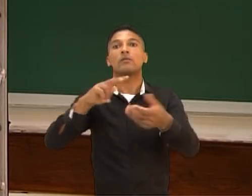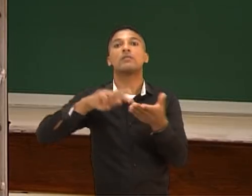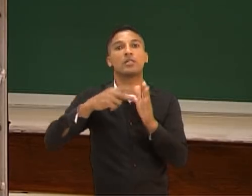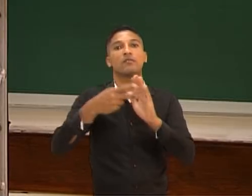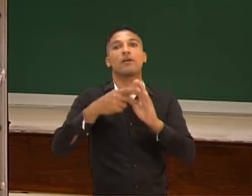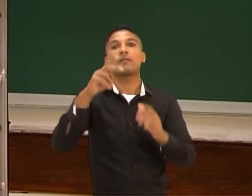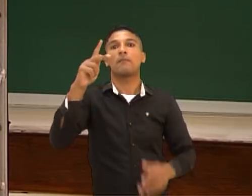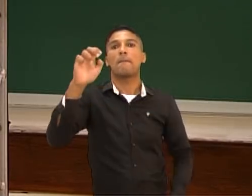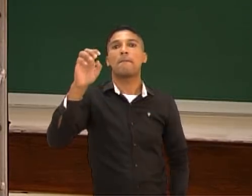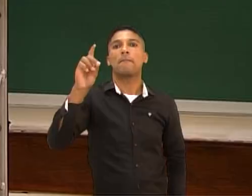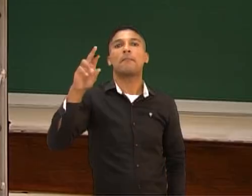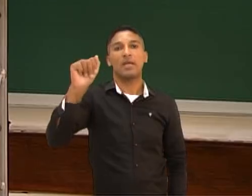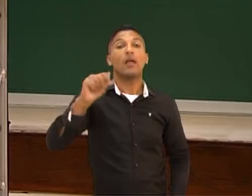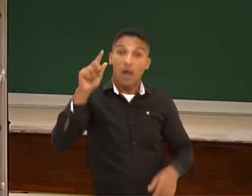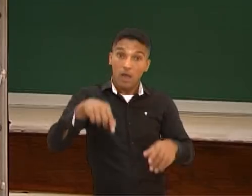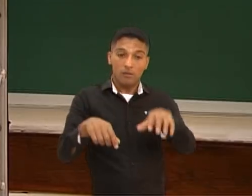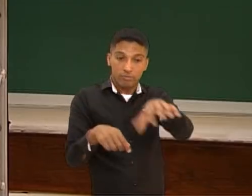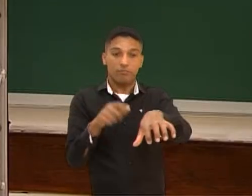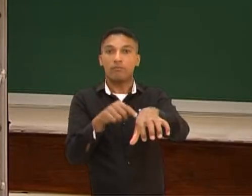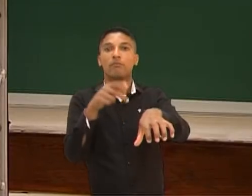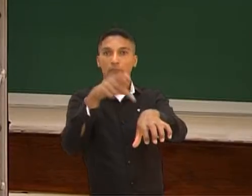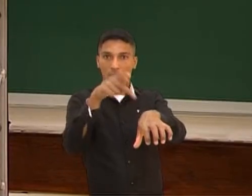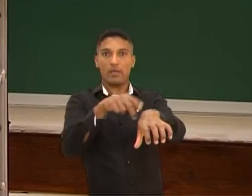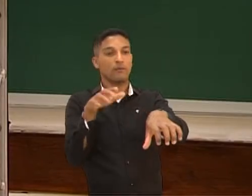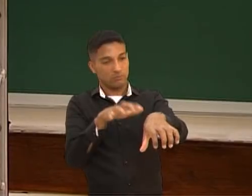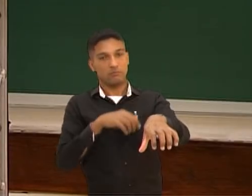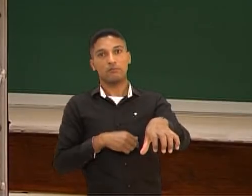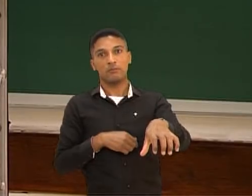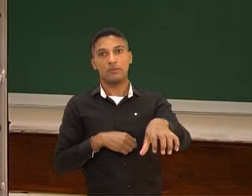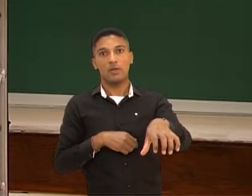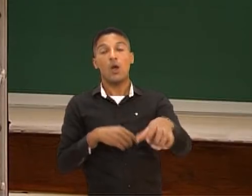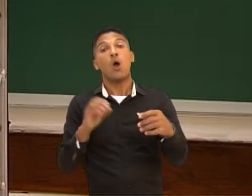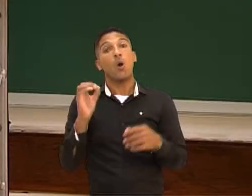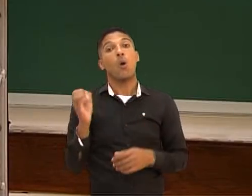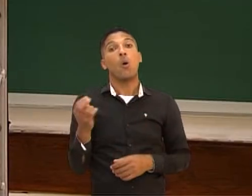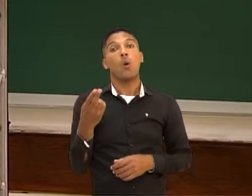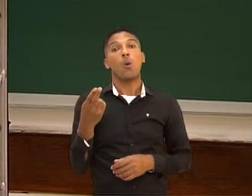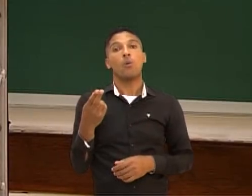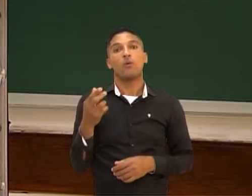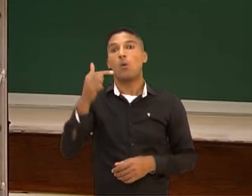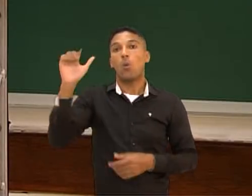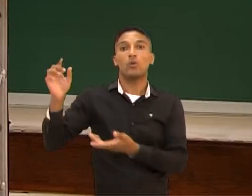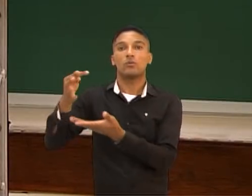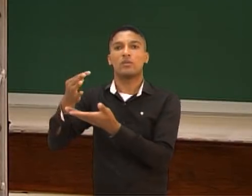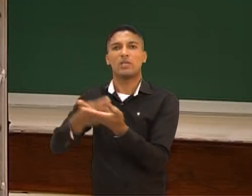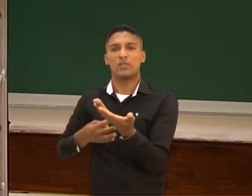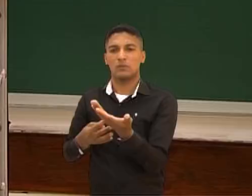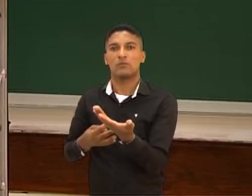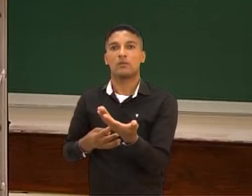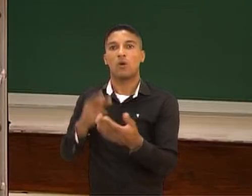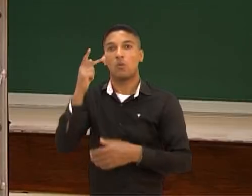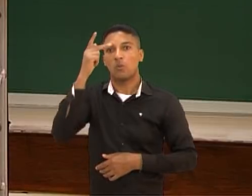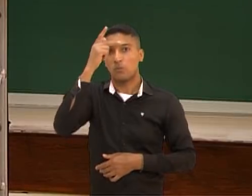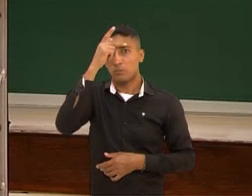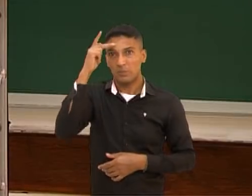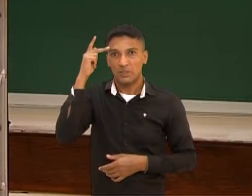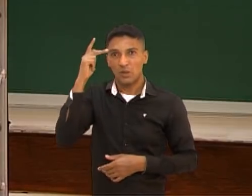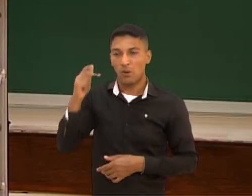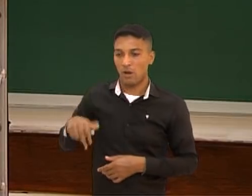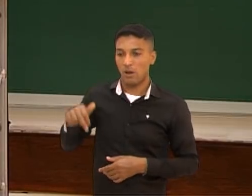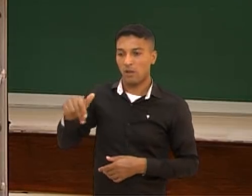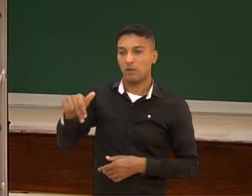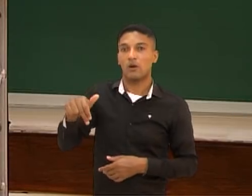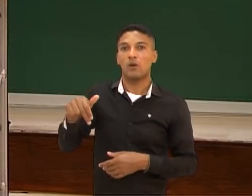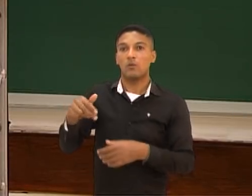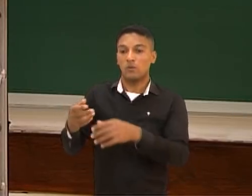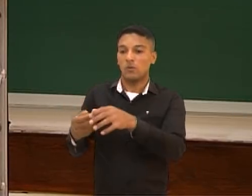pedra no meio do caminho e essa pedra são as dificuldades que as pessoas têm que enfrentar no dia a dia, né? Então, é uma linguagem conotativa com um